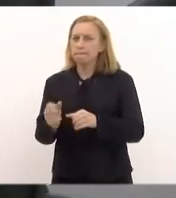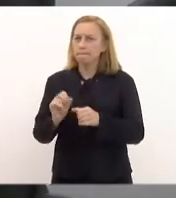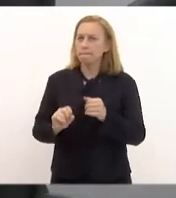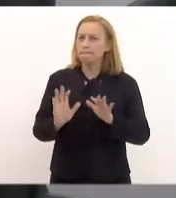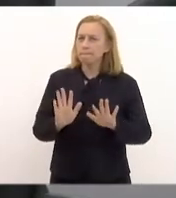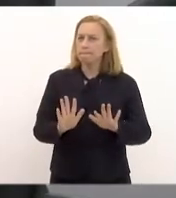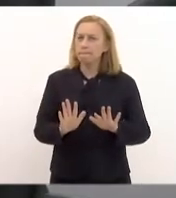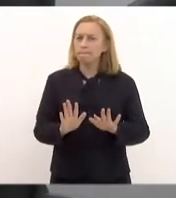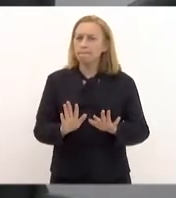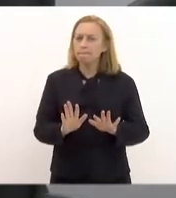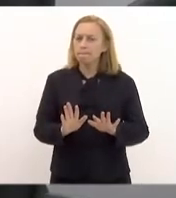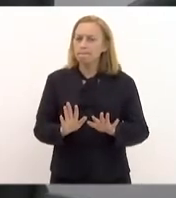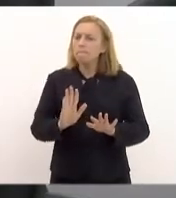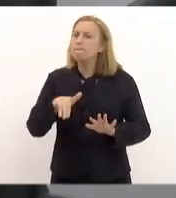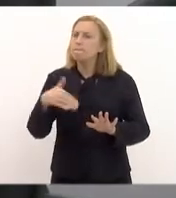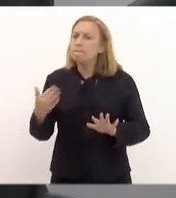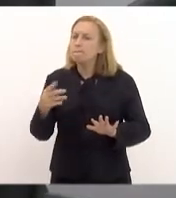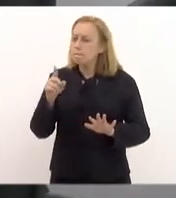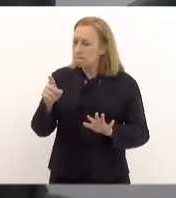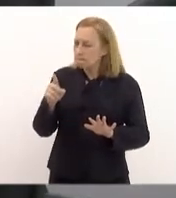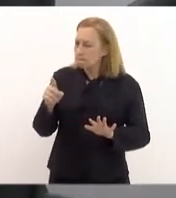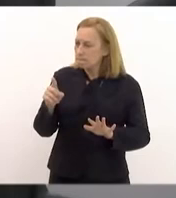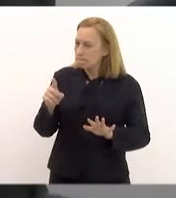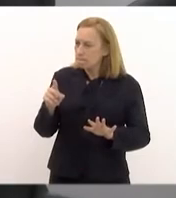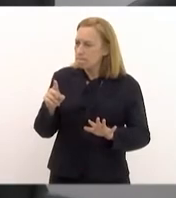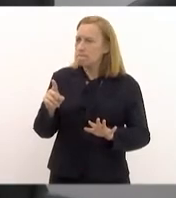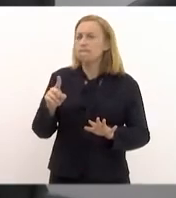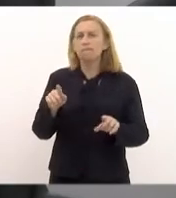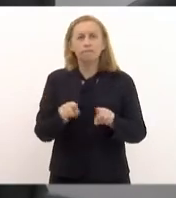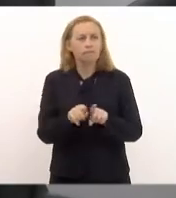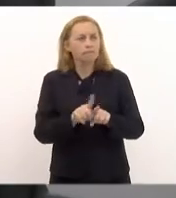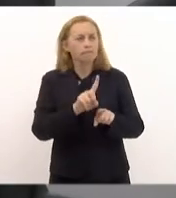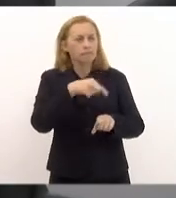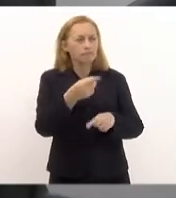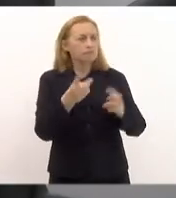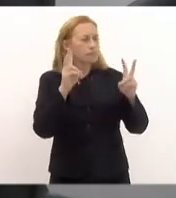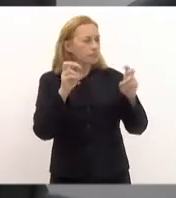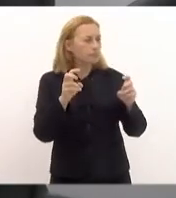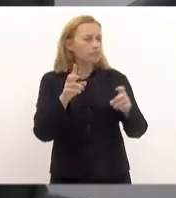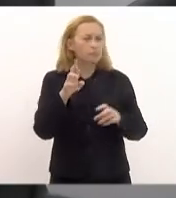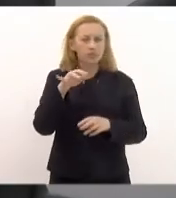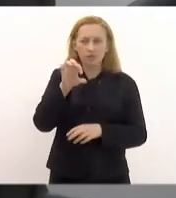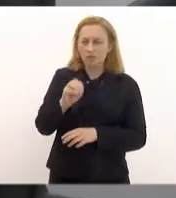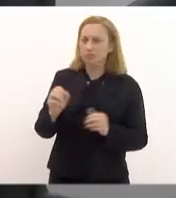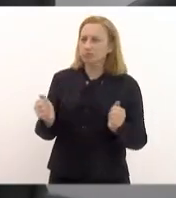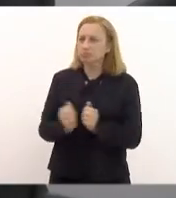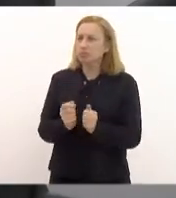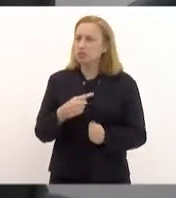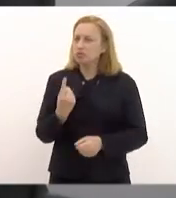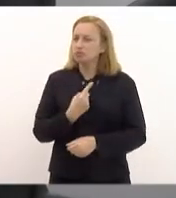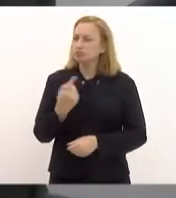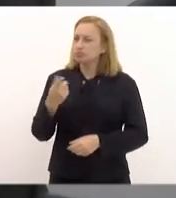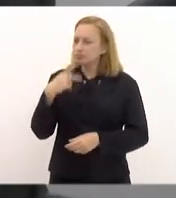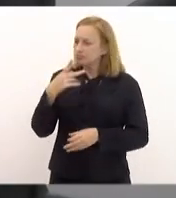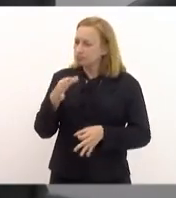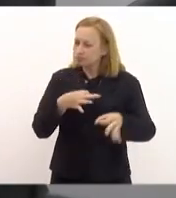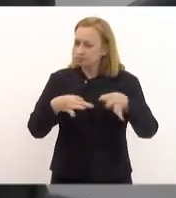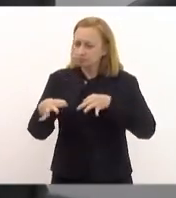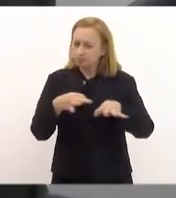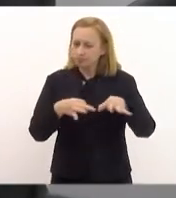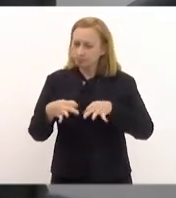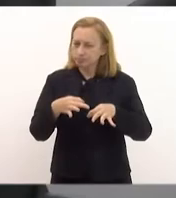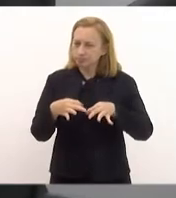quando você... E outras exposições também que o Bernardo teve aqui conosco várias vezes... quando se faz menção a certos planos setoriais, digamos assim,